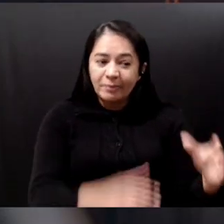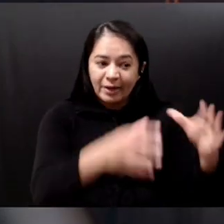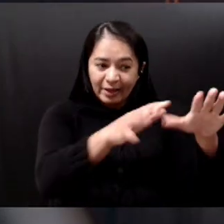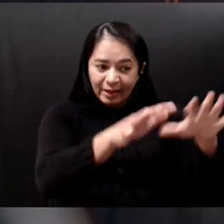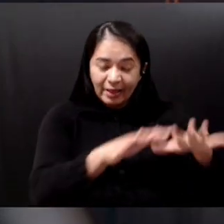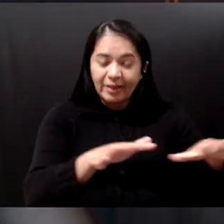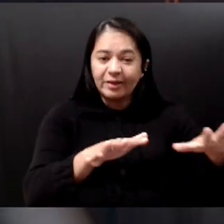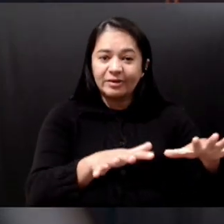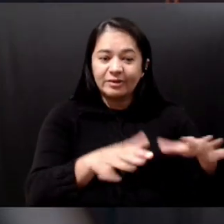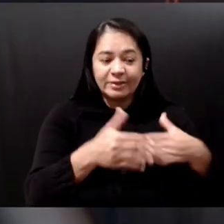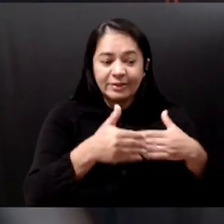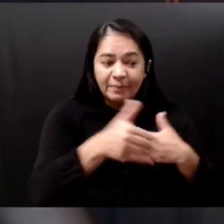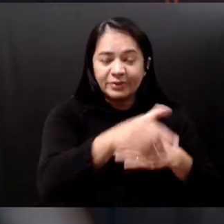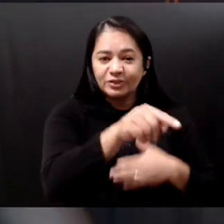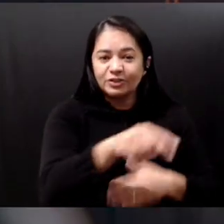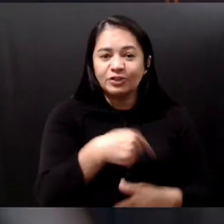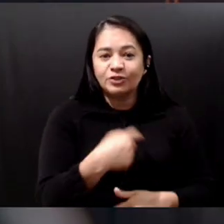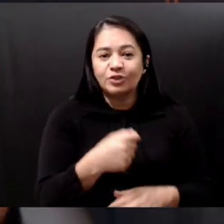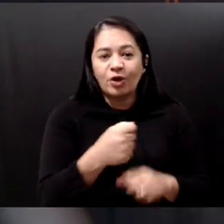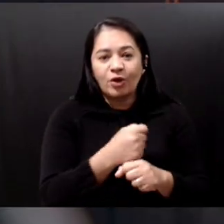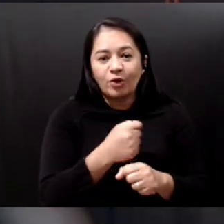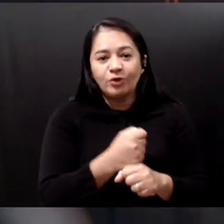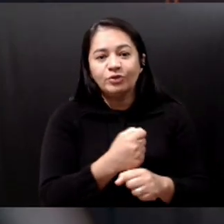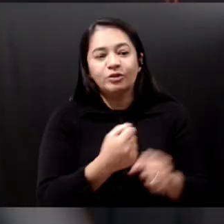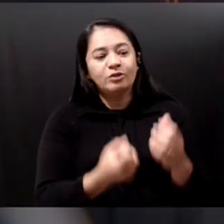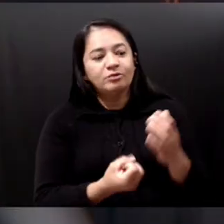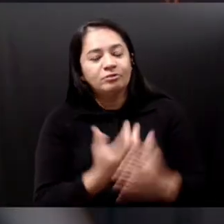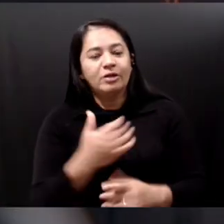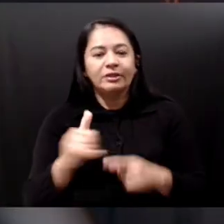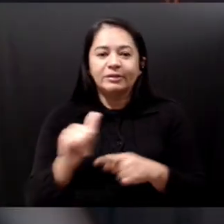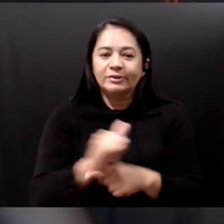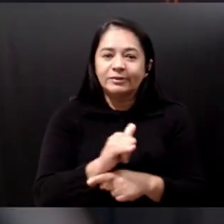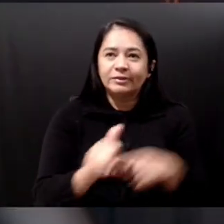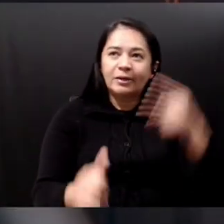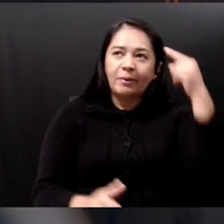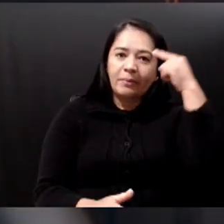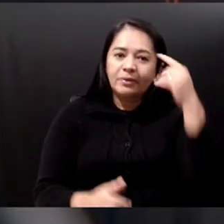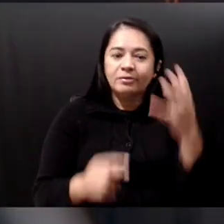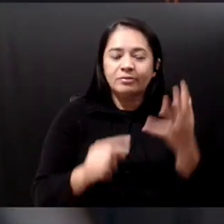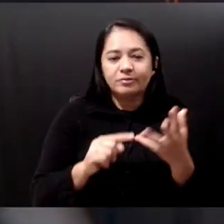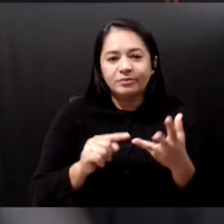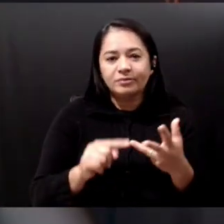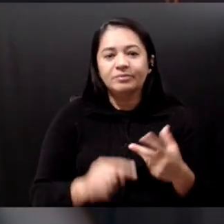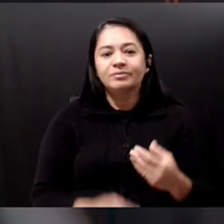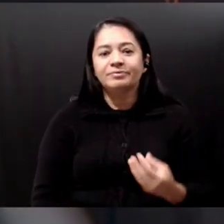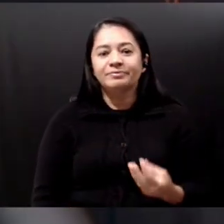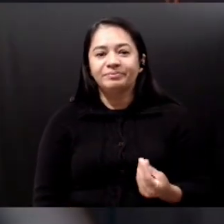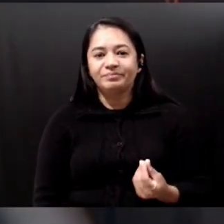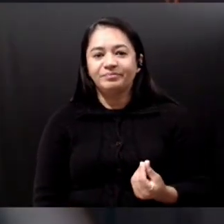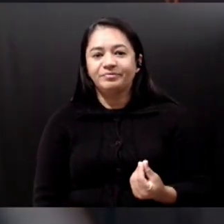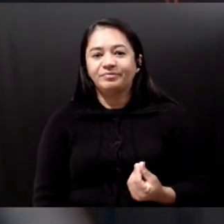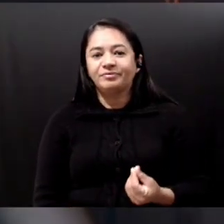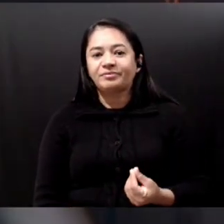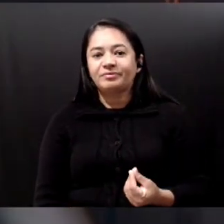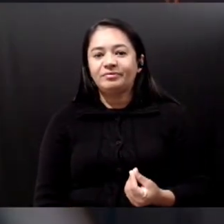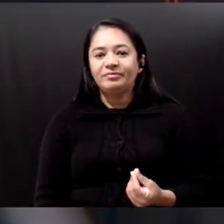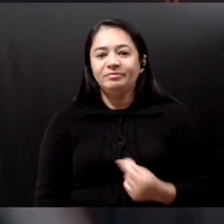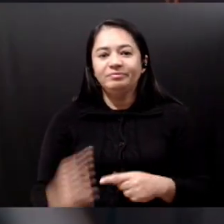gente vai construir as Uhum. estratégias, os pensamentos lógicos para escalar aquele